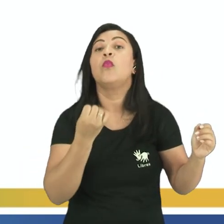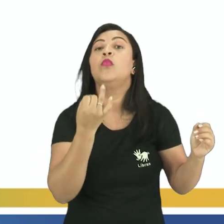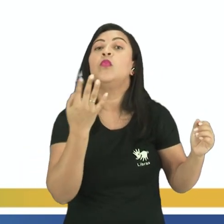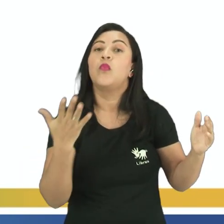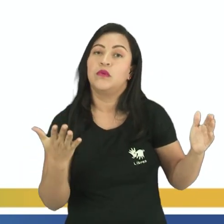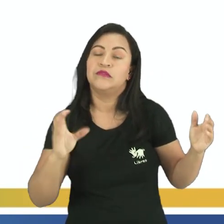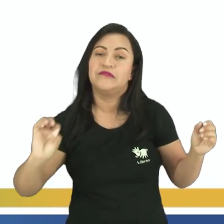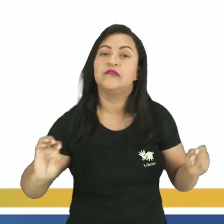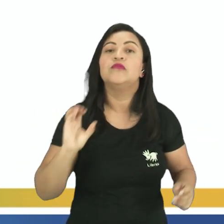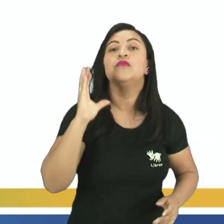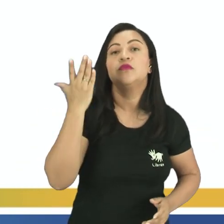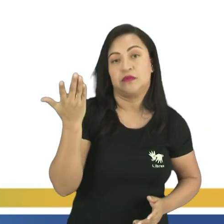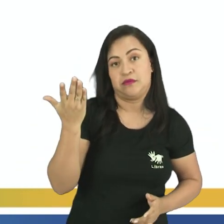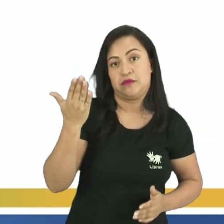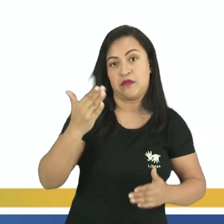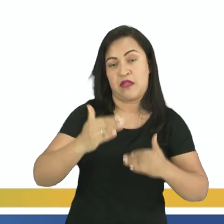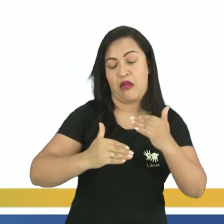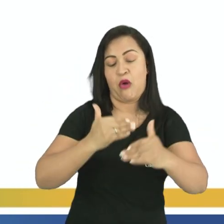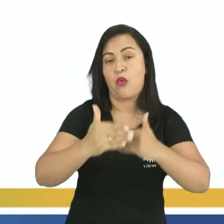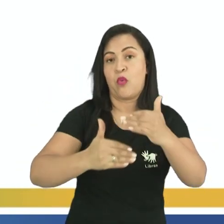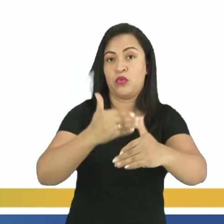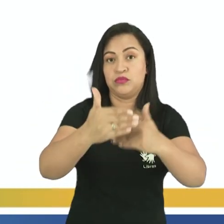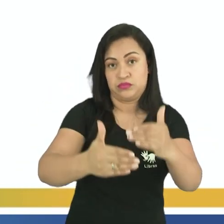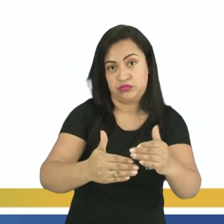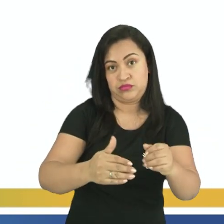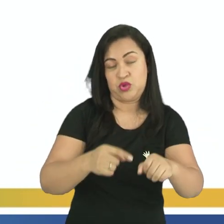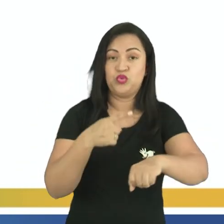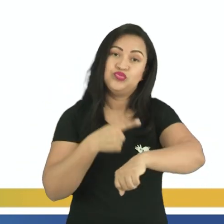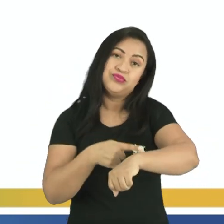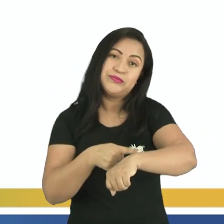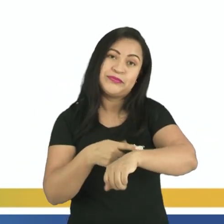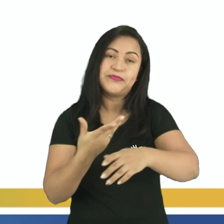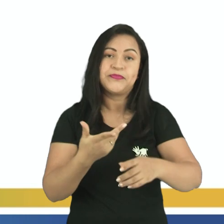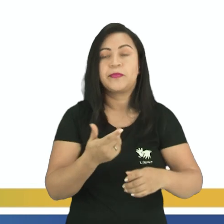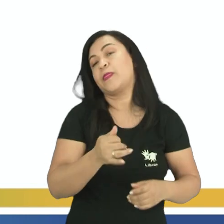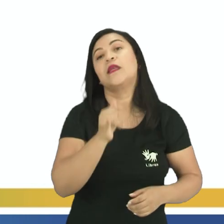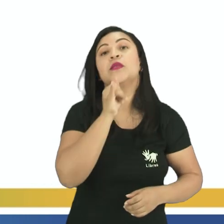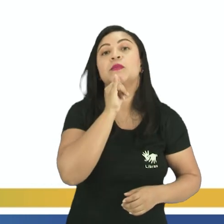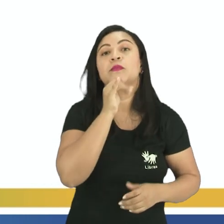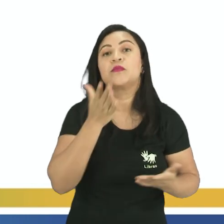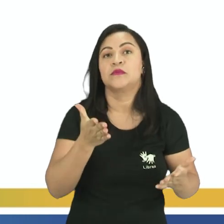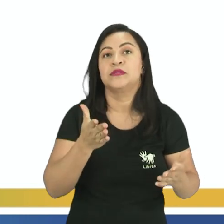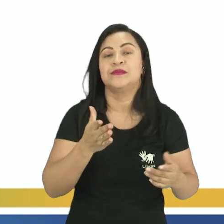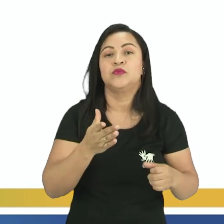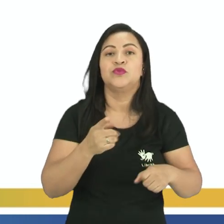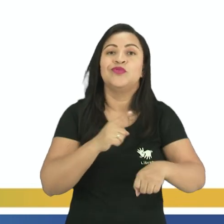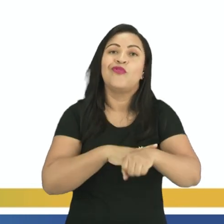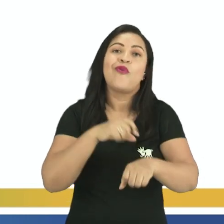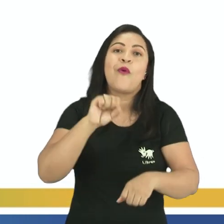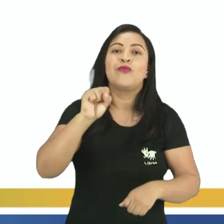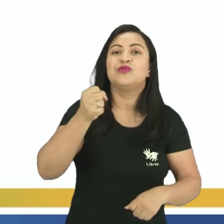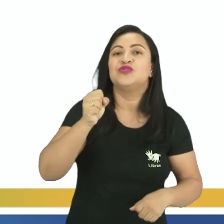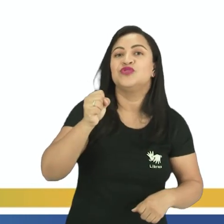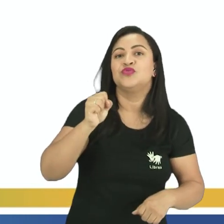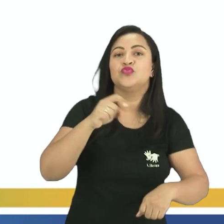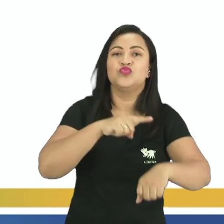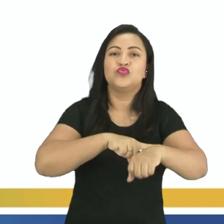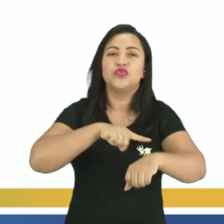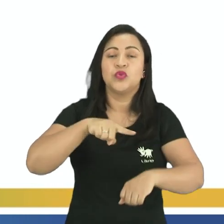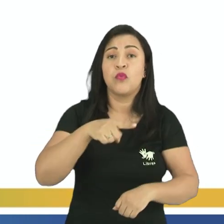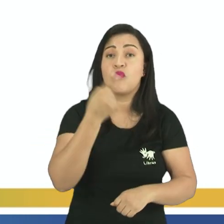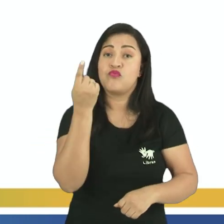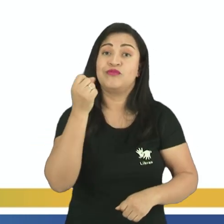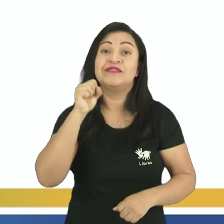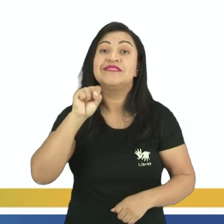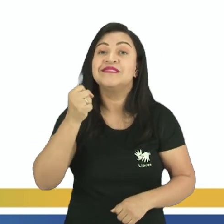vão acontecer ao longo de um determinado tempo. Então, a gente utiliza, por exemplo, os segundos. Então, ao longo de um